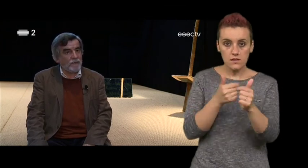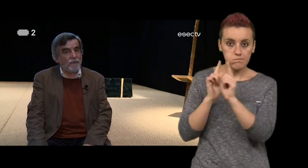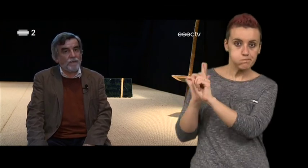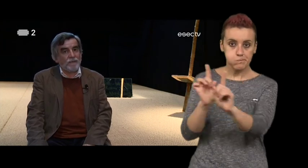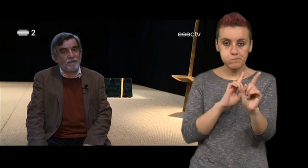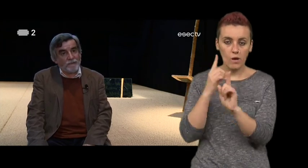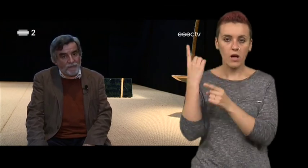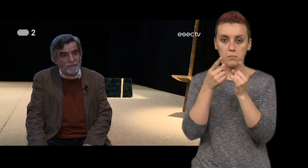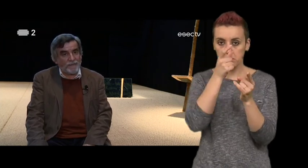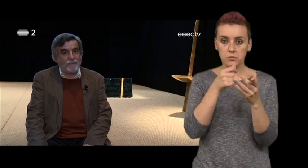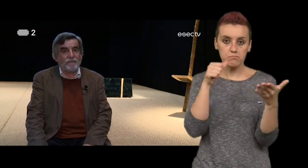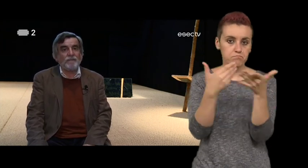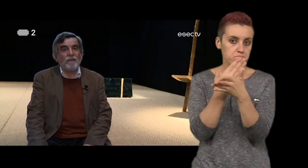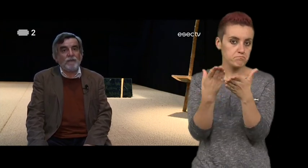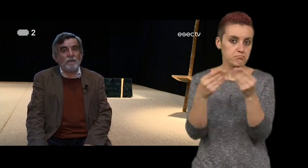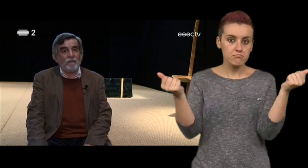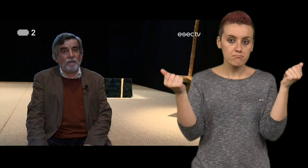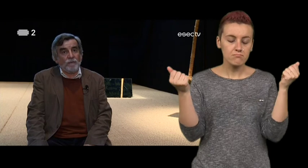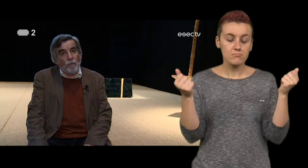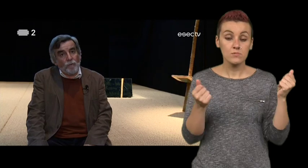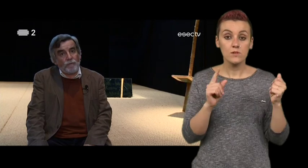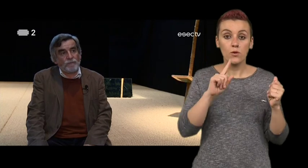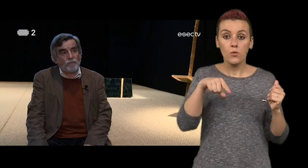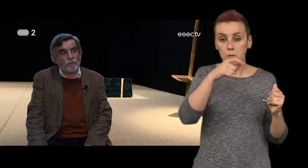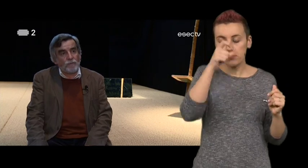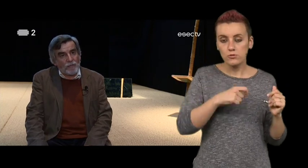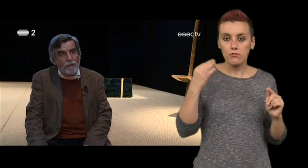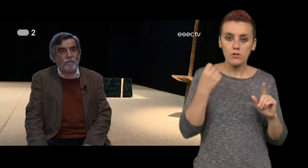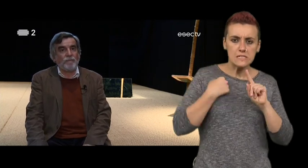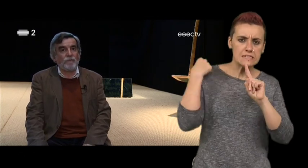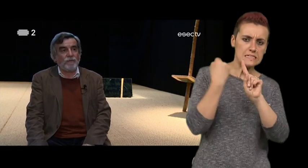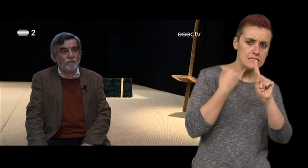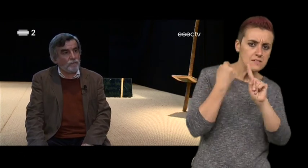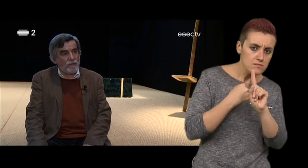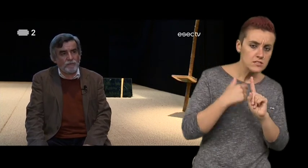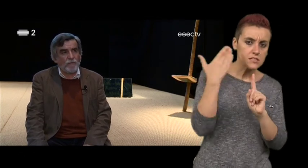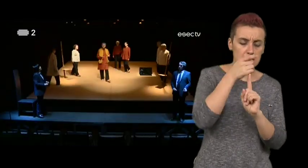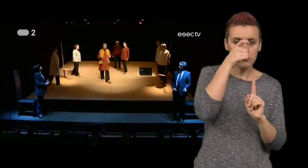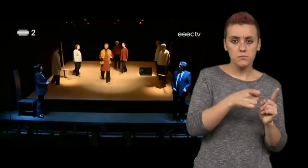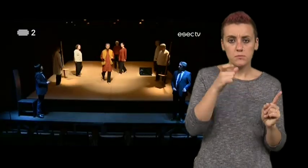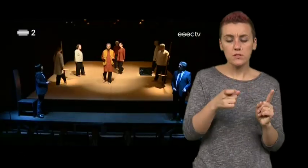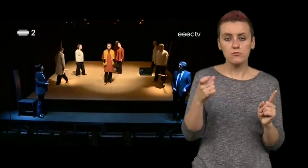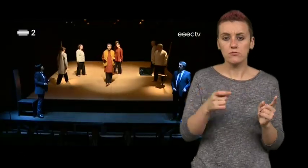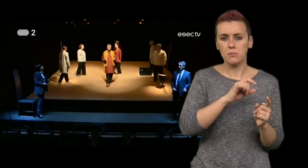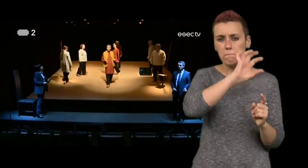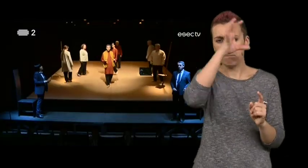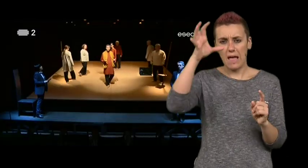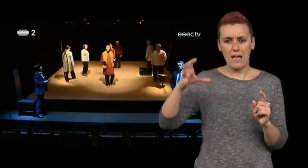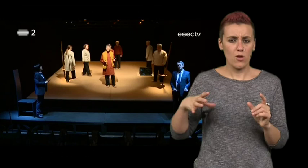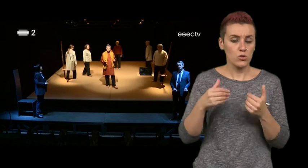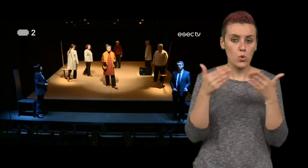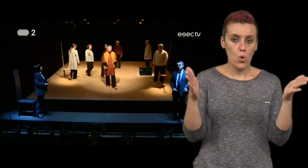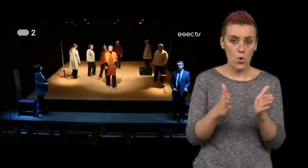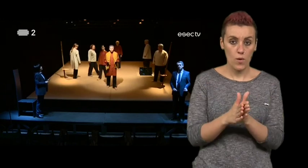algumas desaparecidas, ou de pessoas que lutaram pelos direitos humanos em todos os